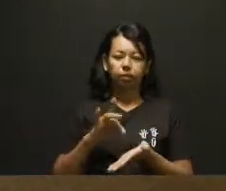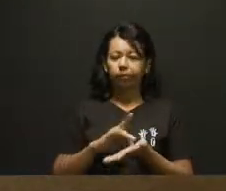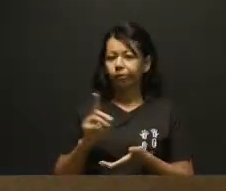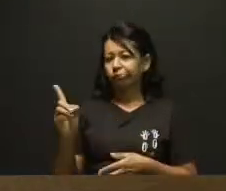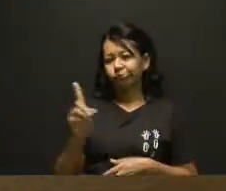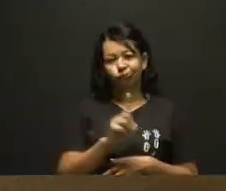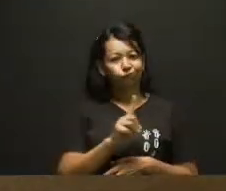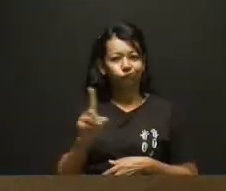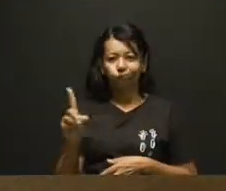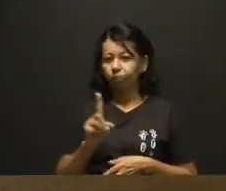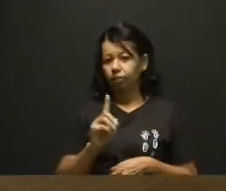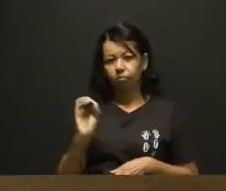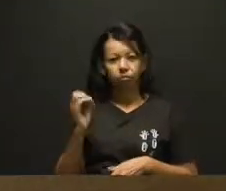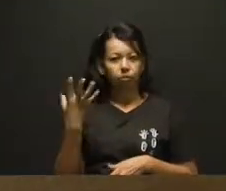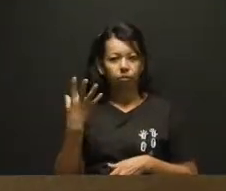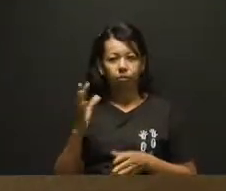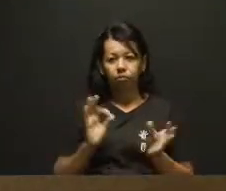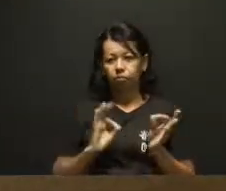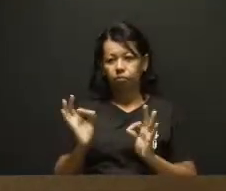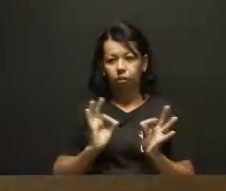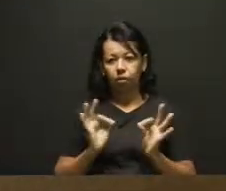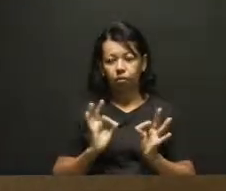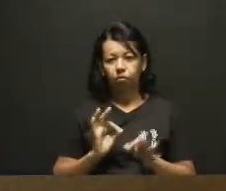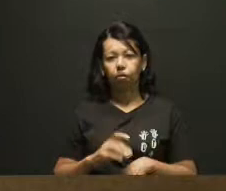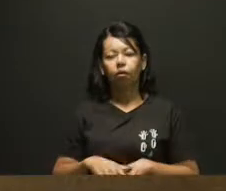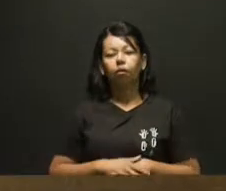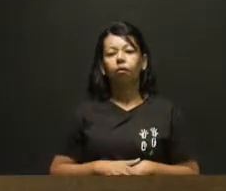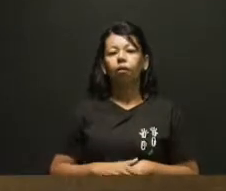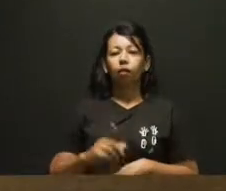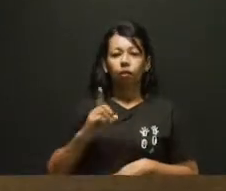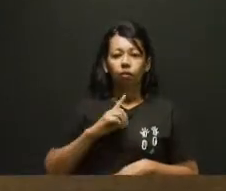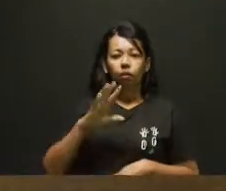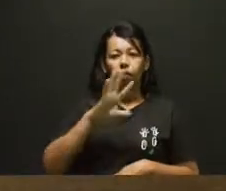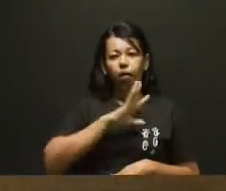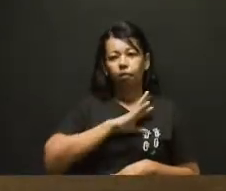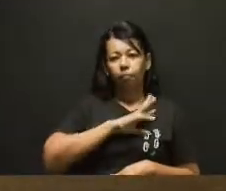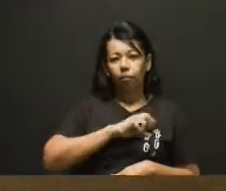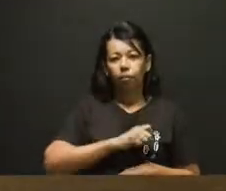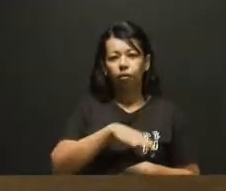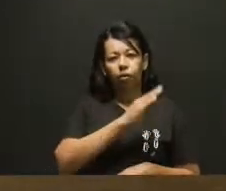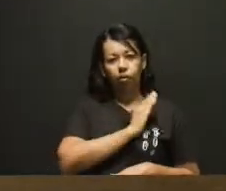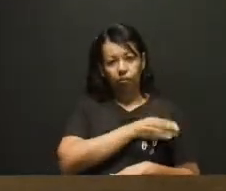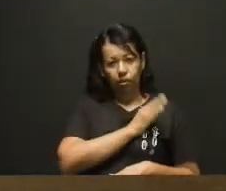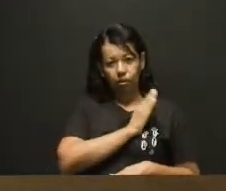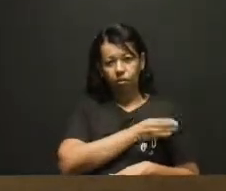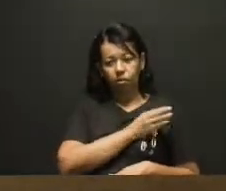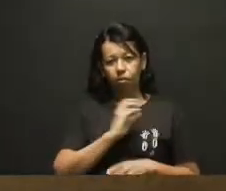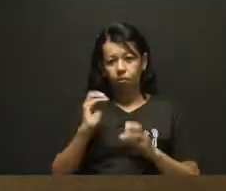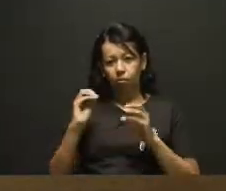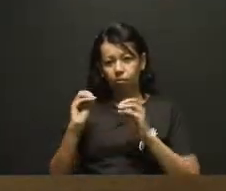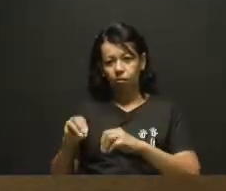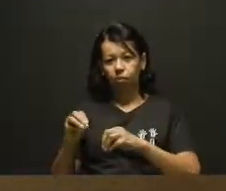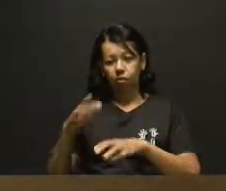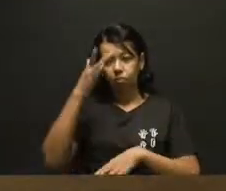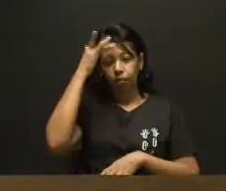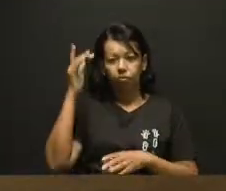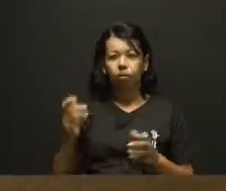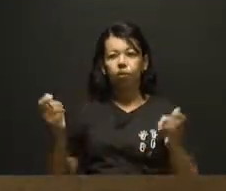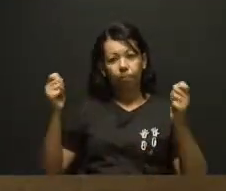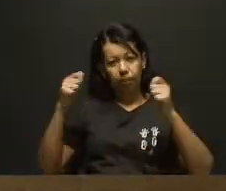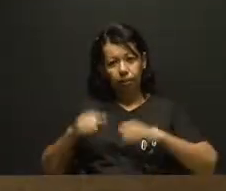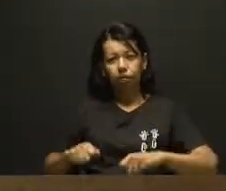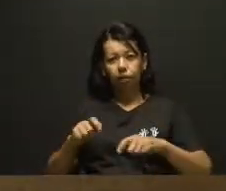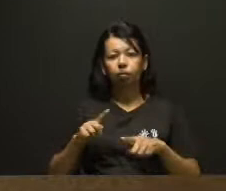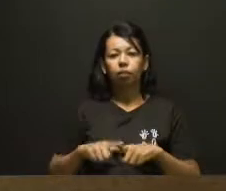é o seu aja com amor com o coração e coloque pessoas capacitadas mas